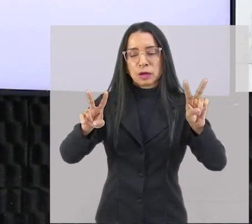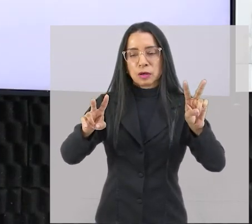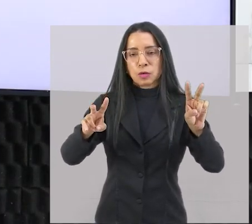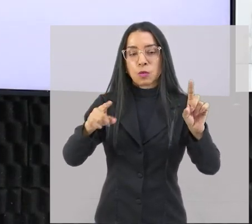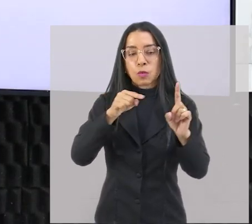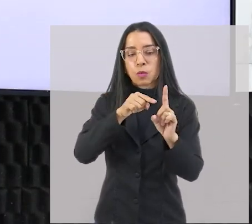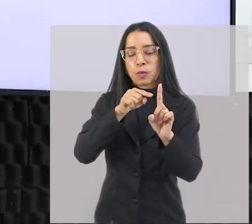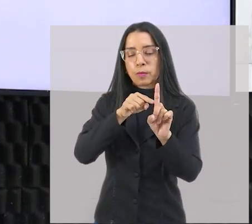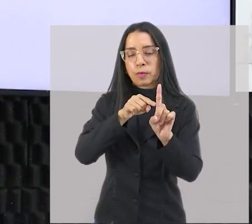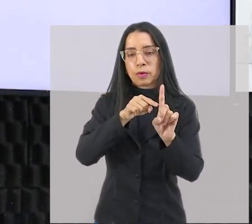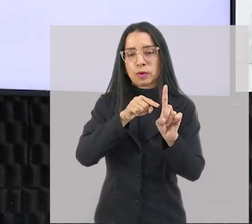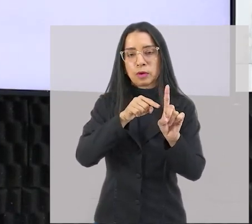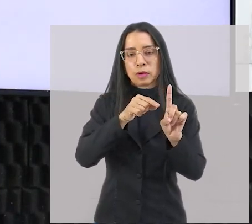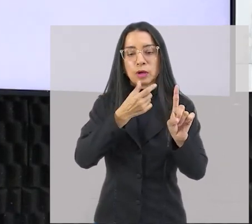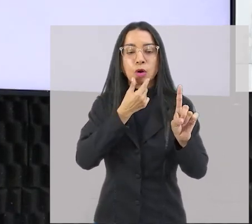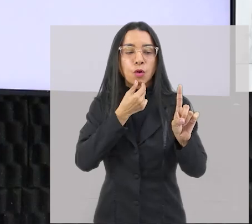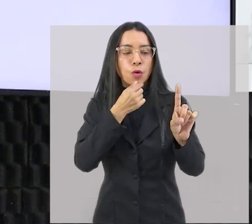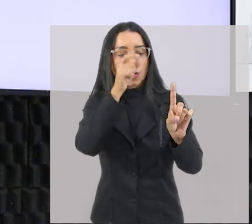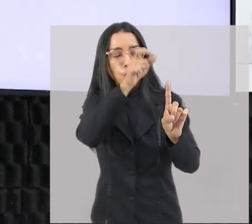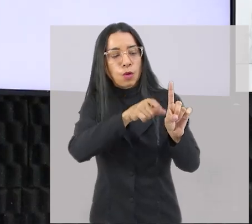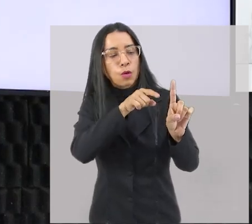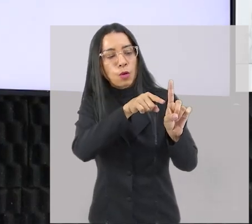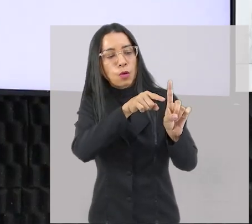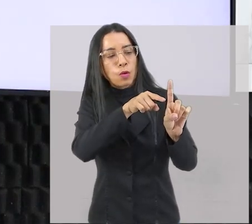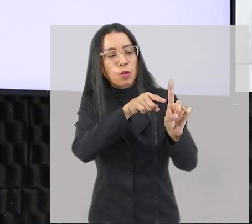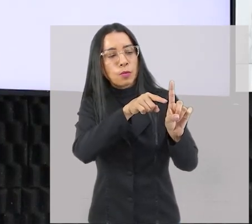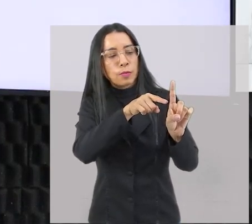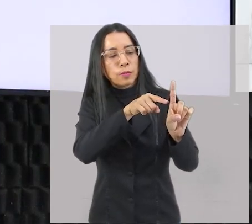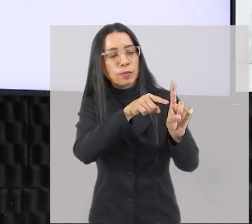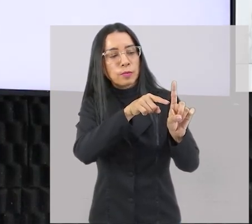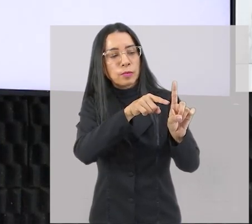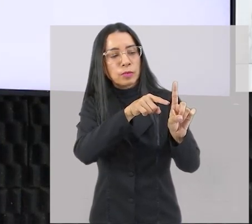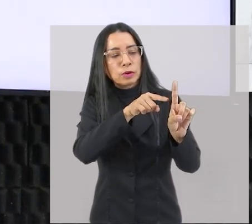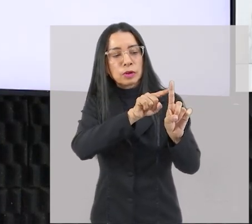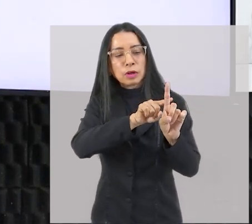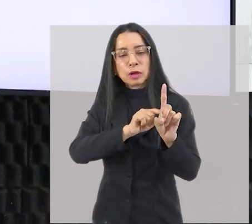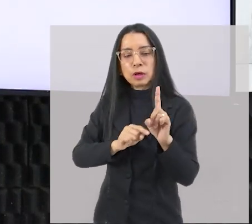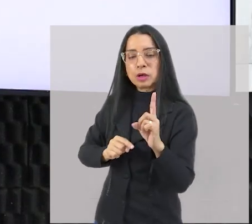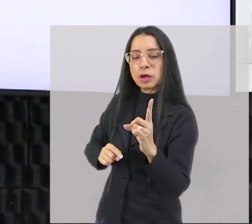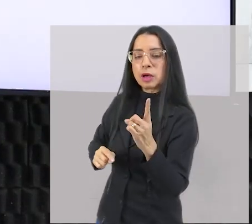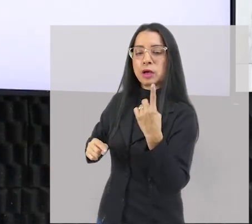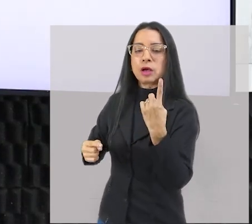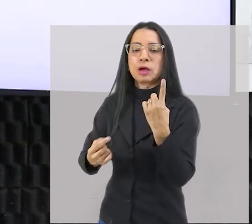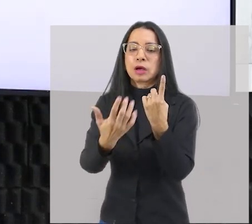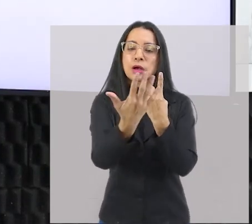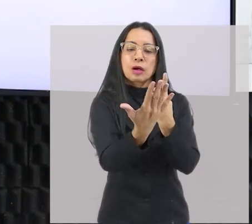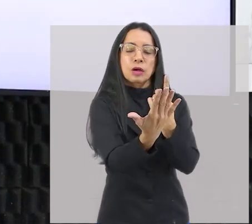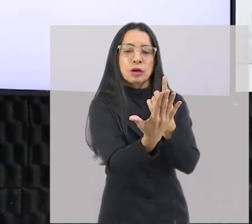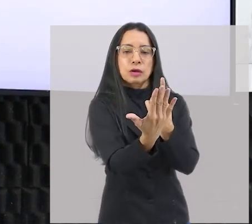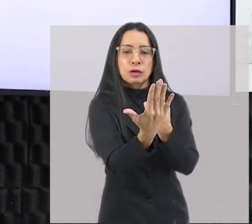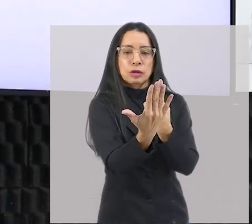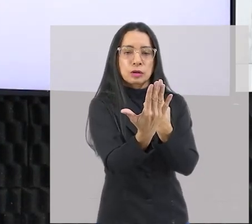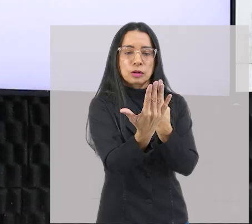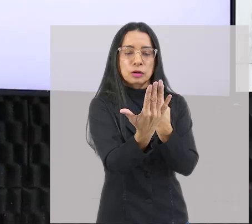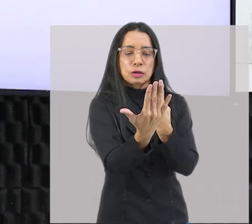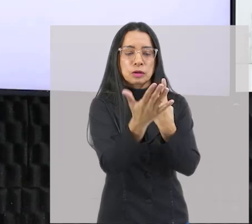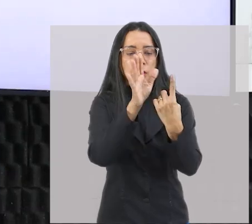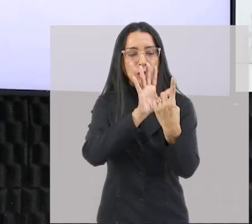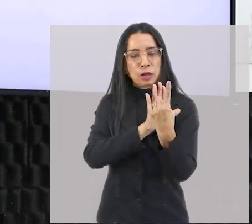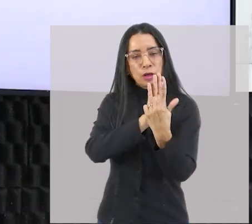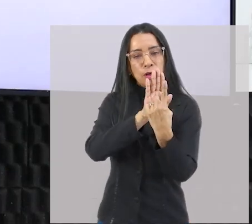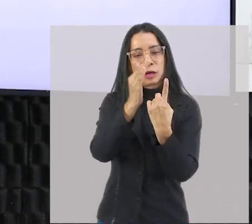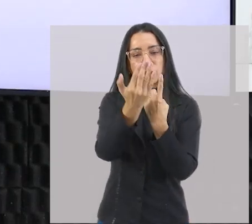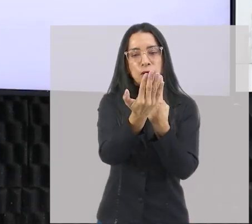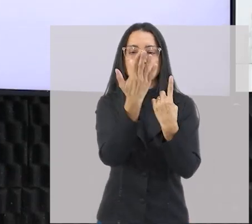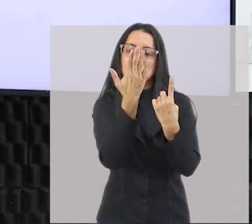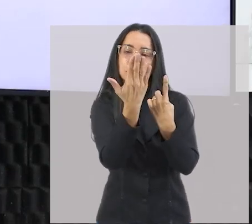está de costa e tem um espelho na frente dele. Só que o espelho não reflete a frente dele, reflete